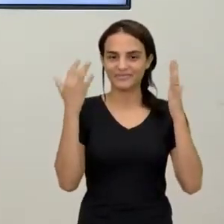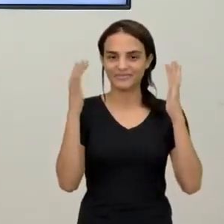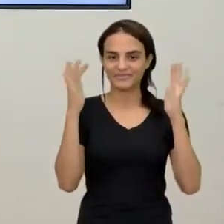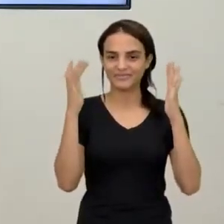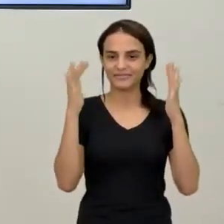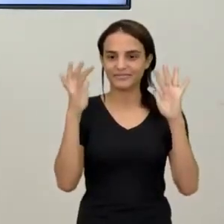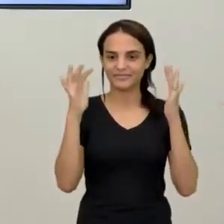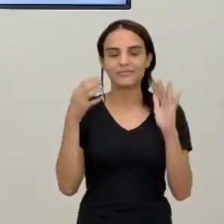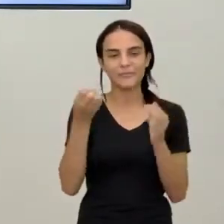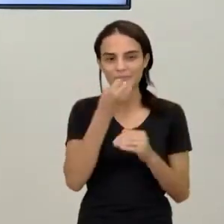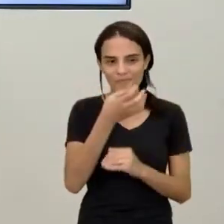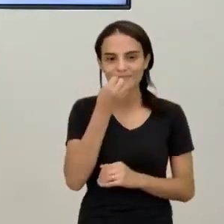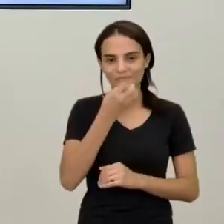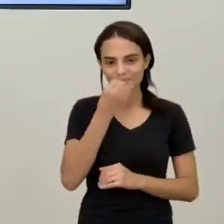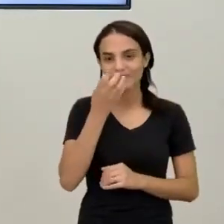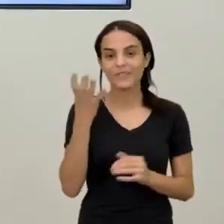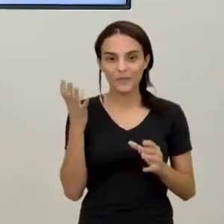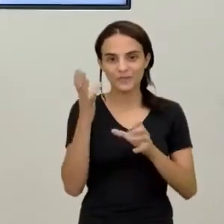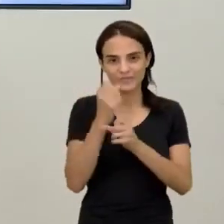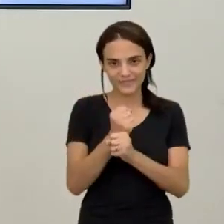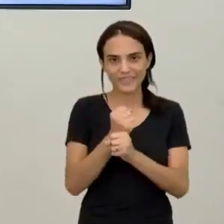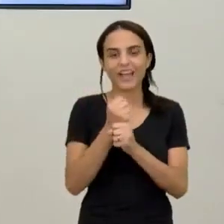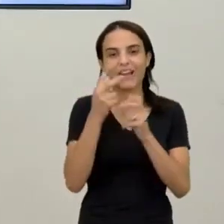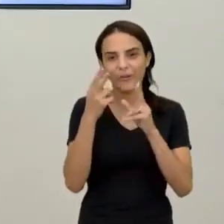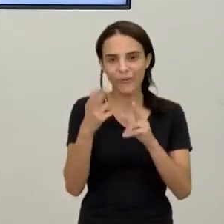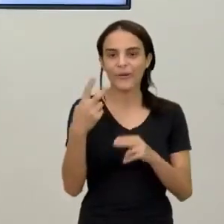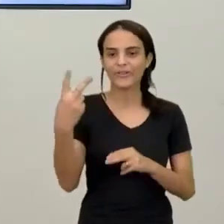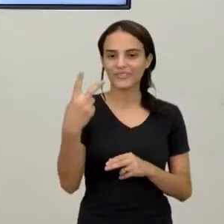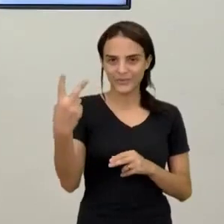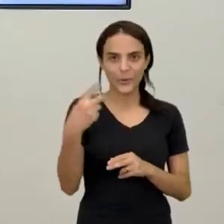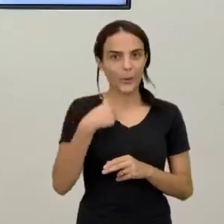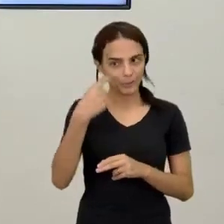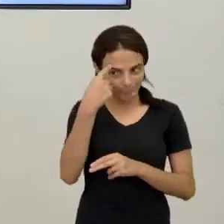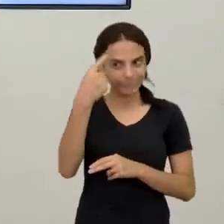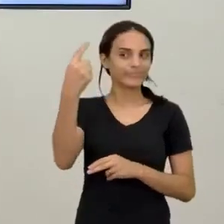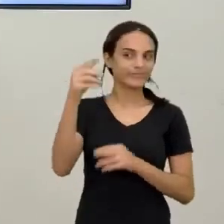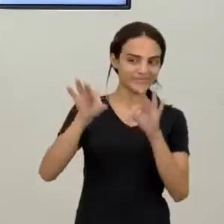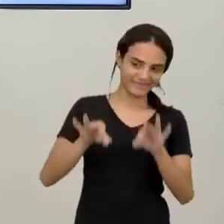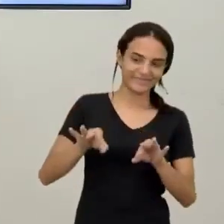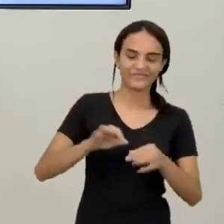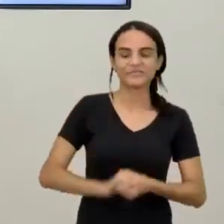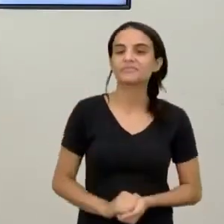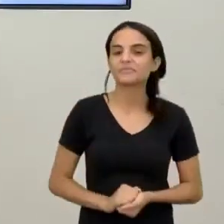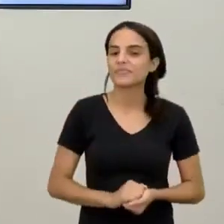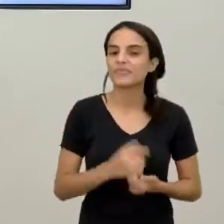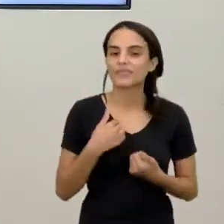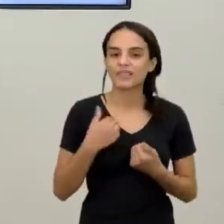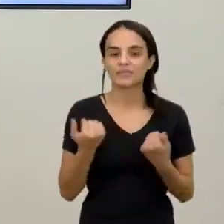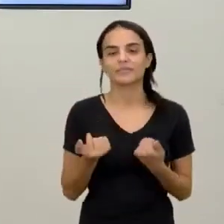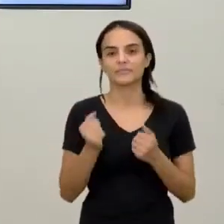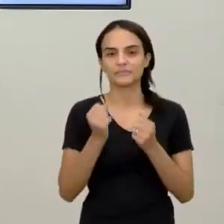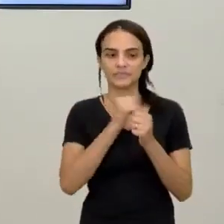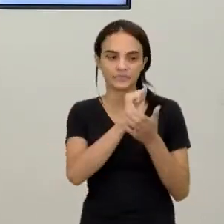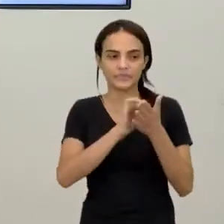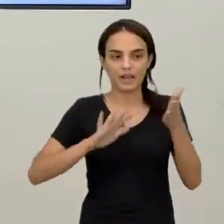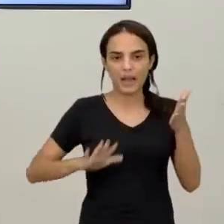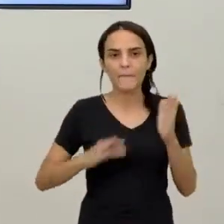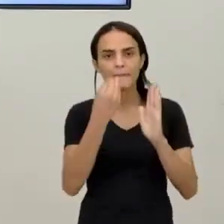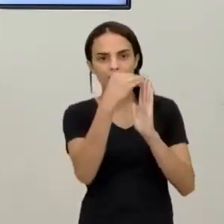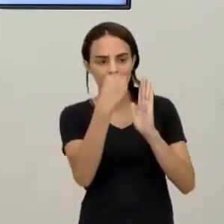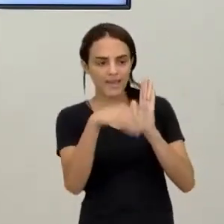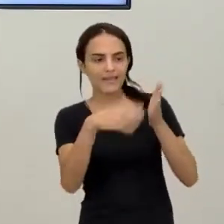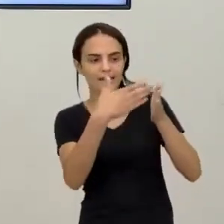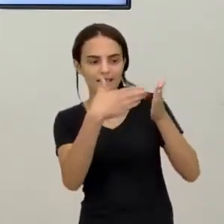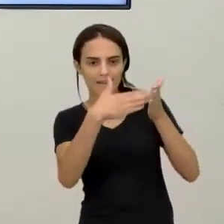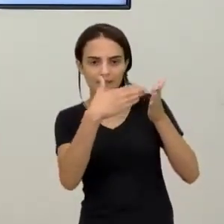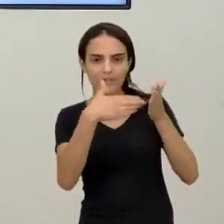Aê, muito bom. Então o resultado dá 2 e eu adivinhei, tá certo? Esse tipo de exercício aparece aí em alguns livros,